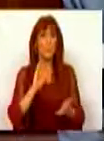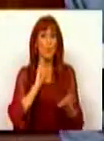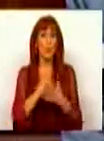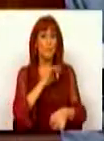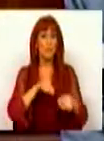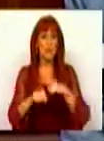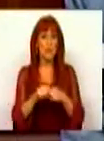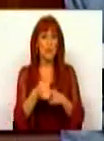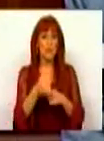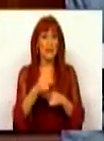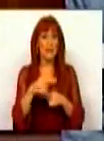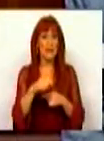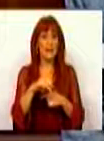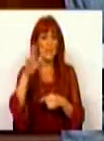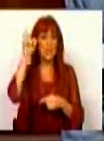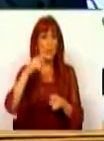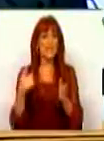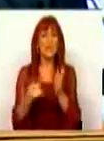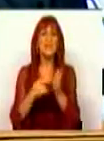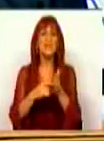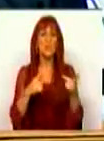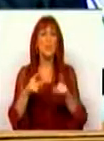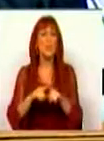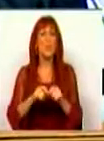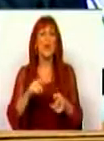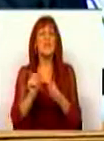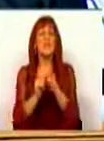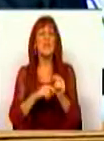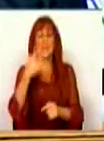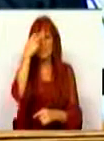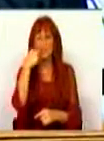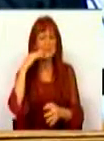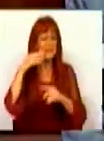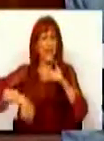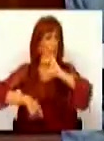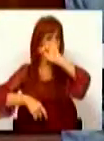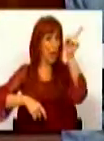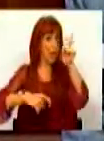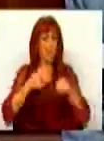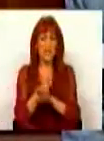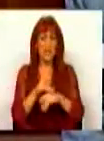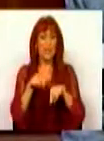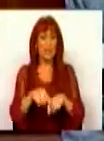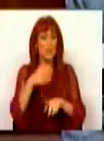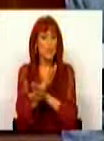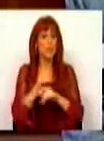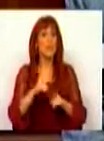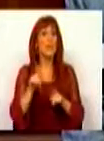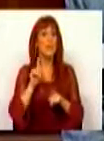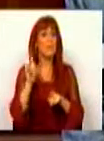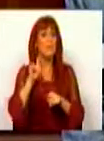Por último, Sr. Deputado Batista Leite, a necessidade não é um critério cego, mas este setor é um setor que